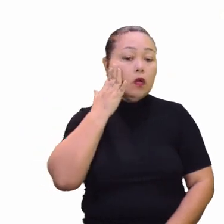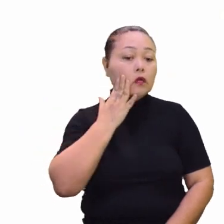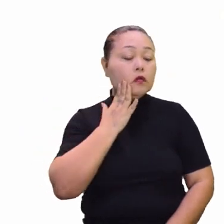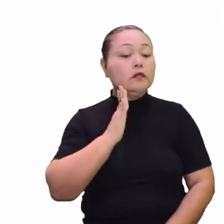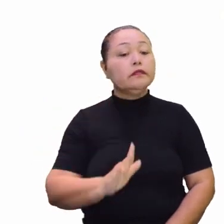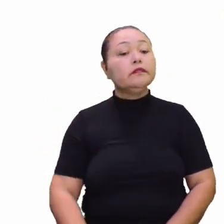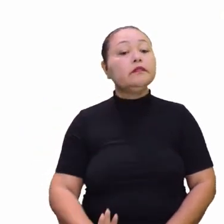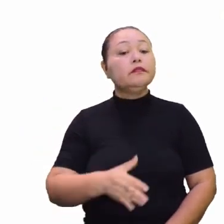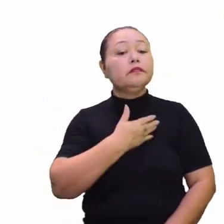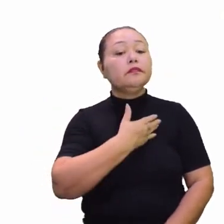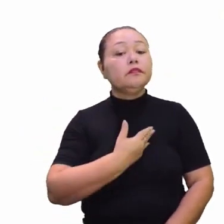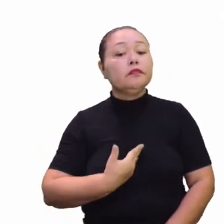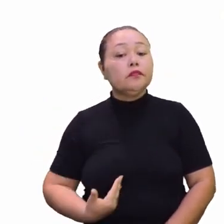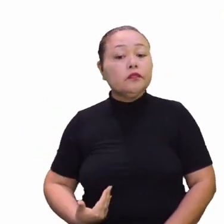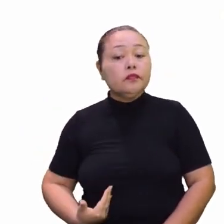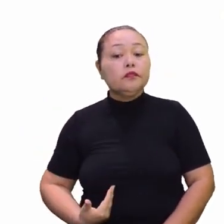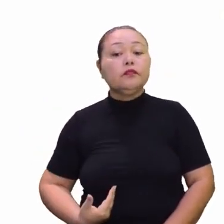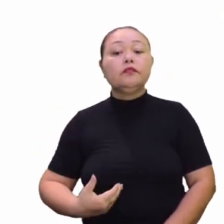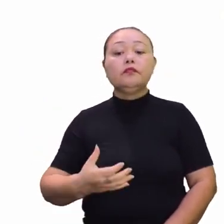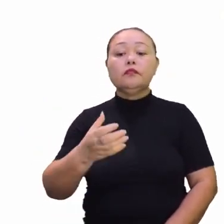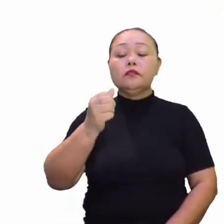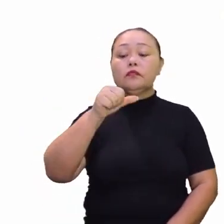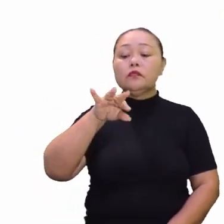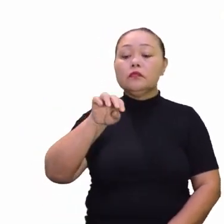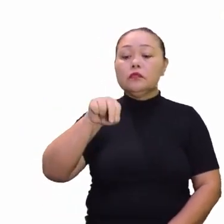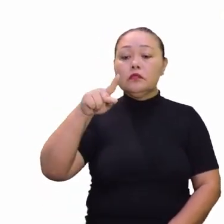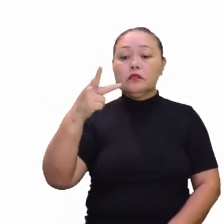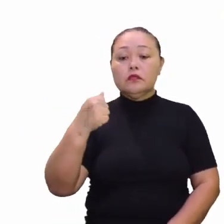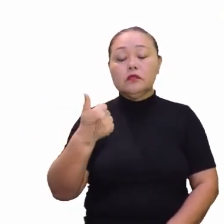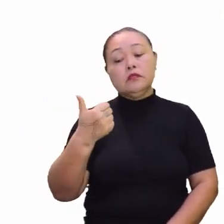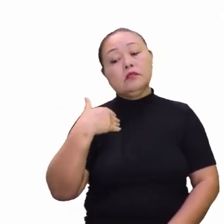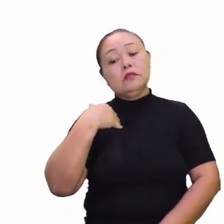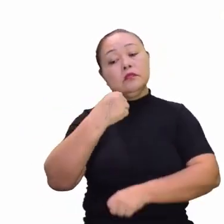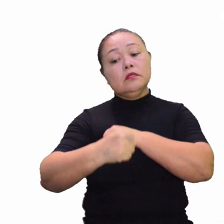Bem, aí no governo de Luiz Pinto de Souza Coutinho,